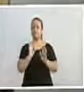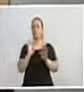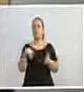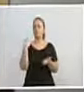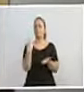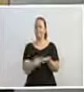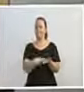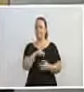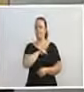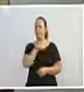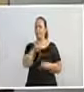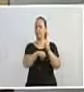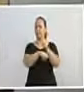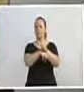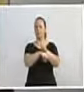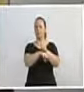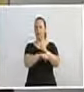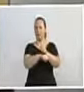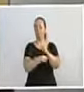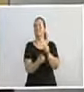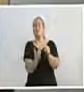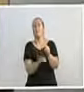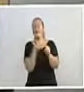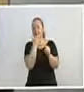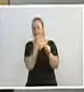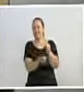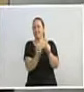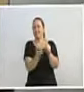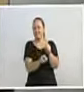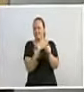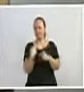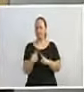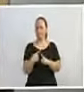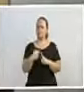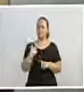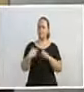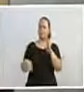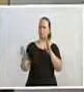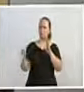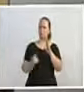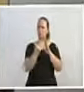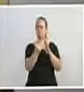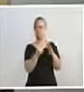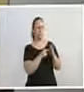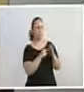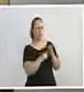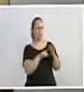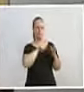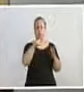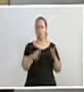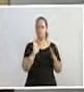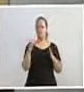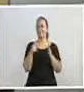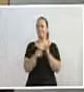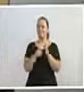SAMAI, porque eu já percebi, e quando eu cheguei ali, depois da denúncia, obviamente fizeram a denúncia, provavelmente na Odebrecht Ambiental,